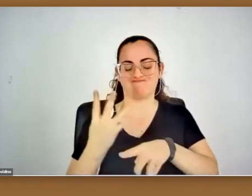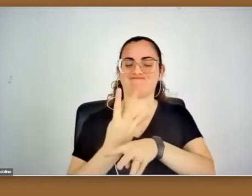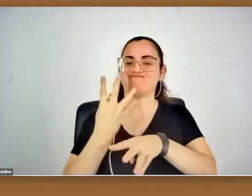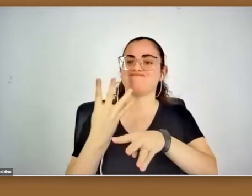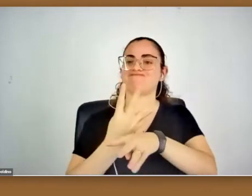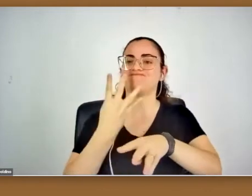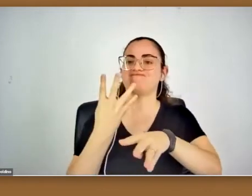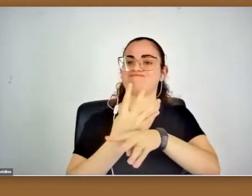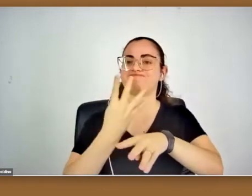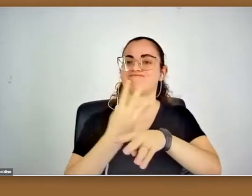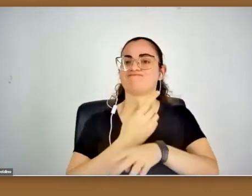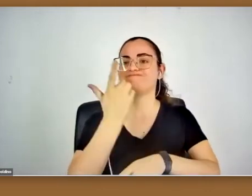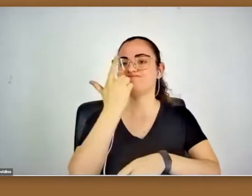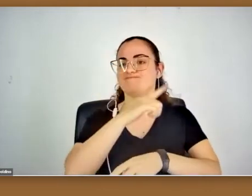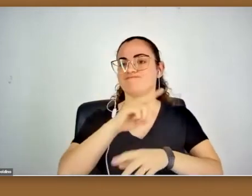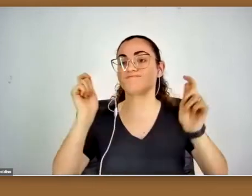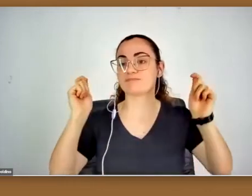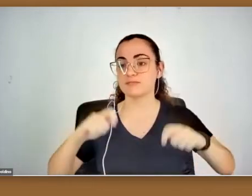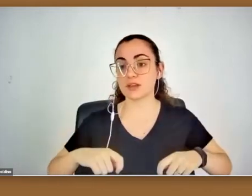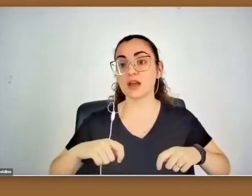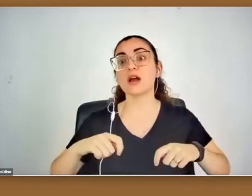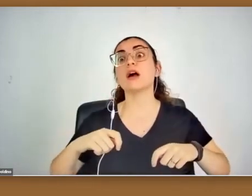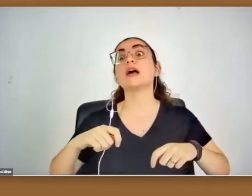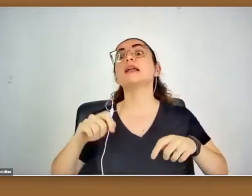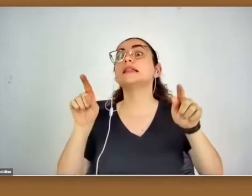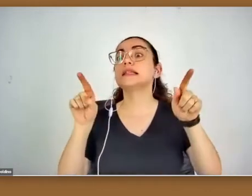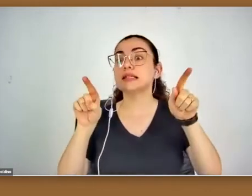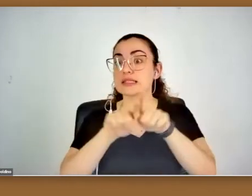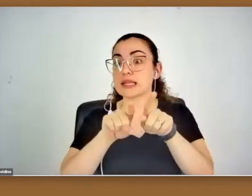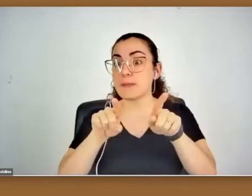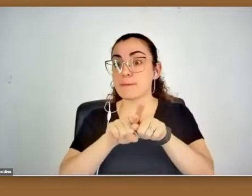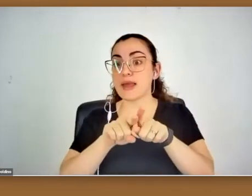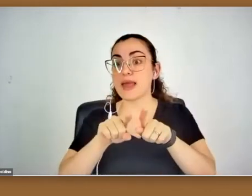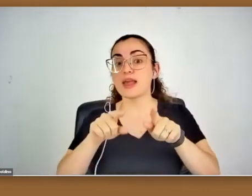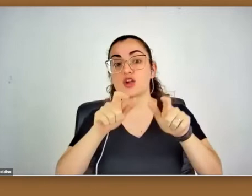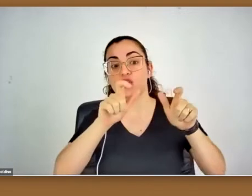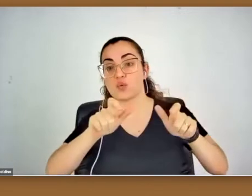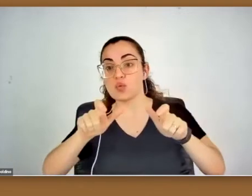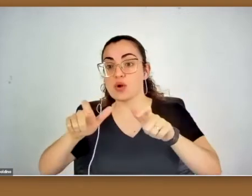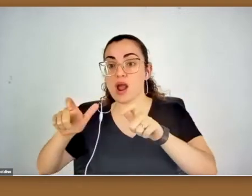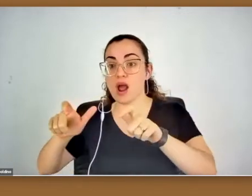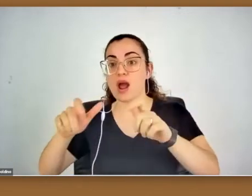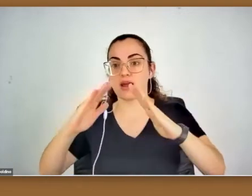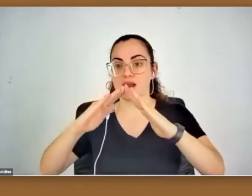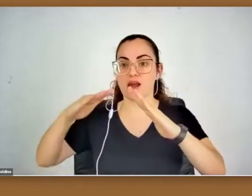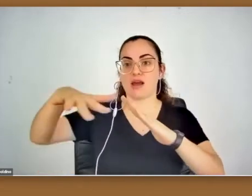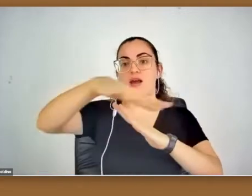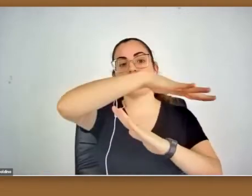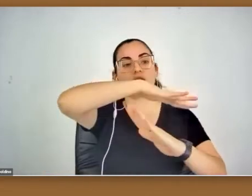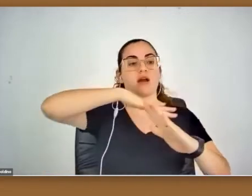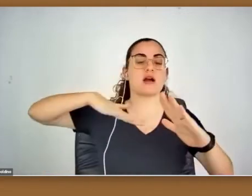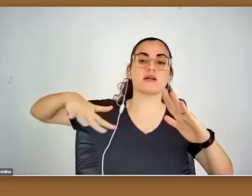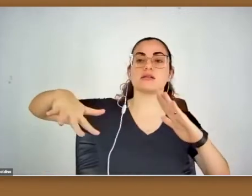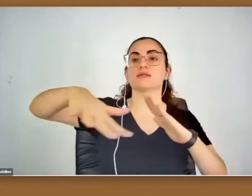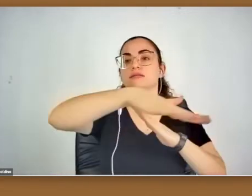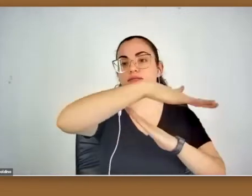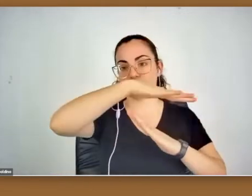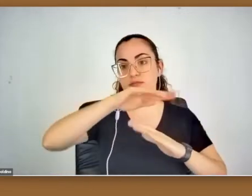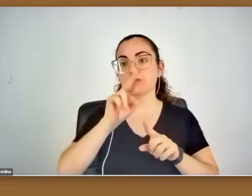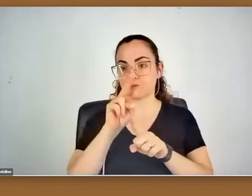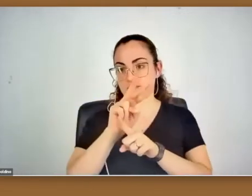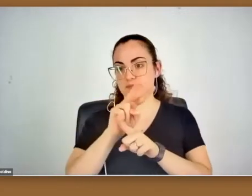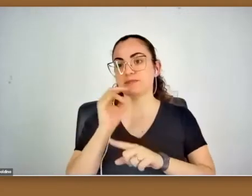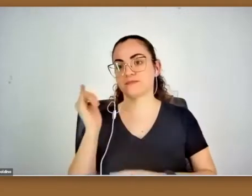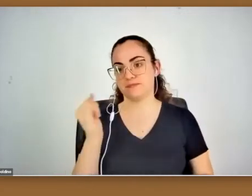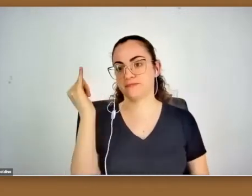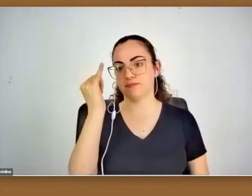essa questão ambiental é importante também. E aí, a nossa responsabilidade, o nosso cuidado também do nosso entorno, né? E da nossa